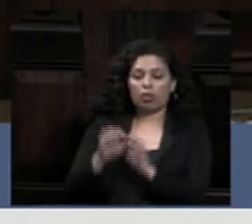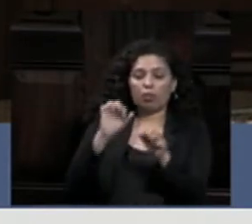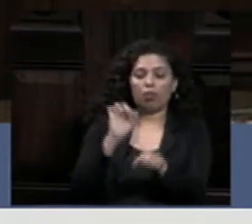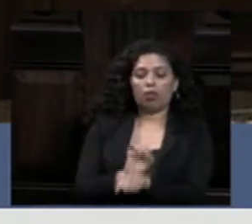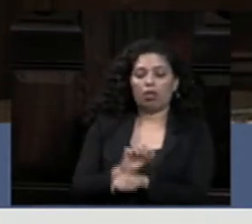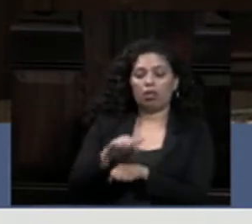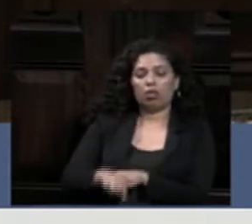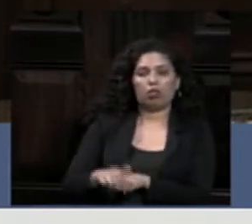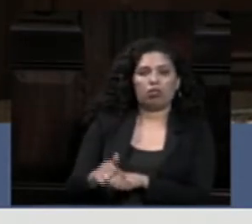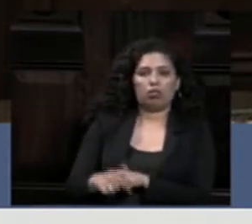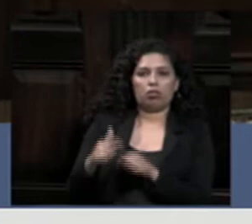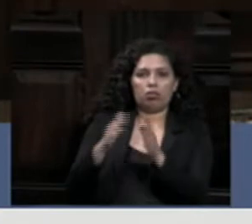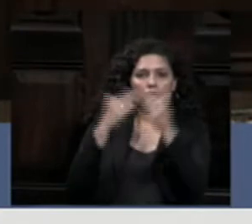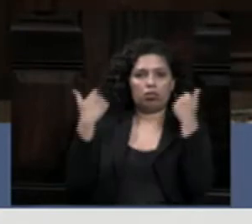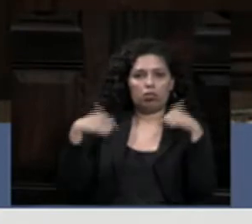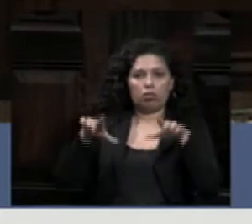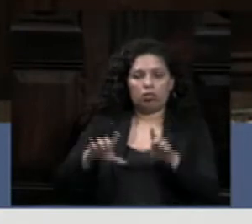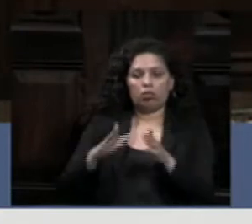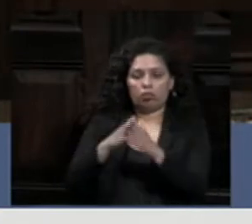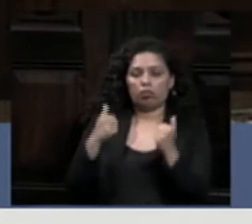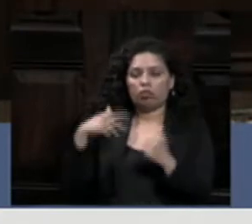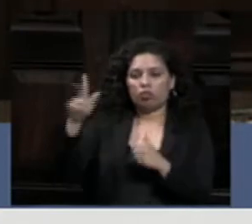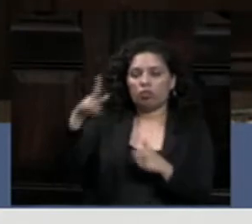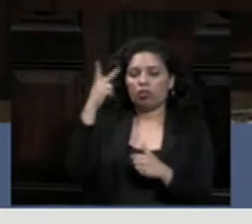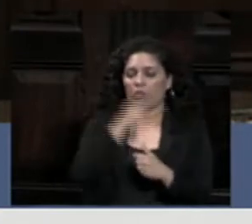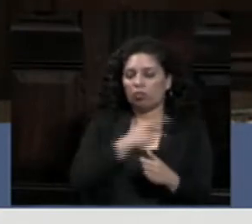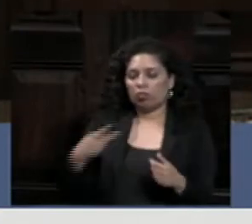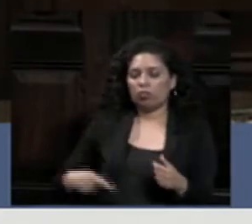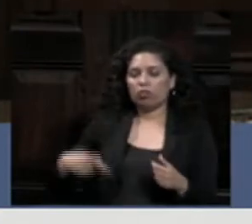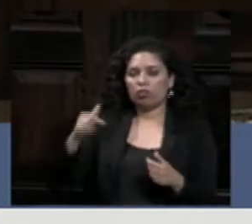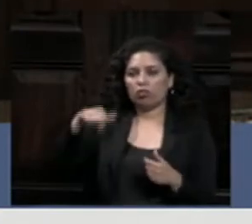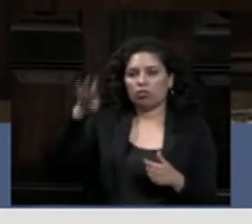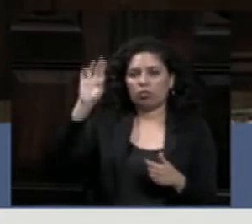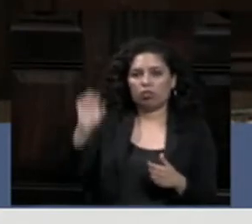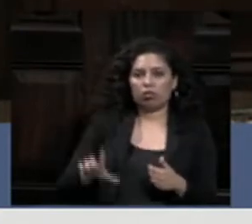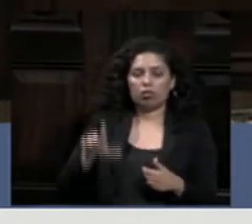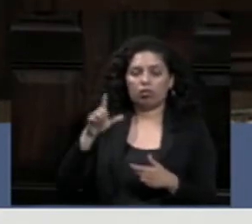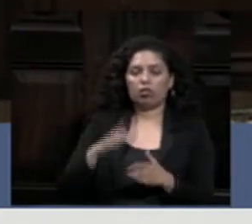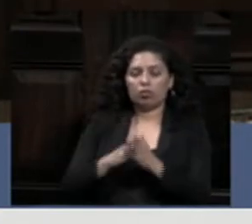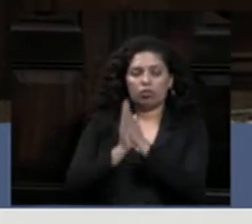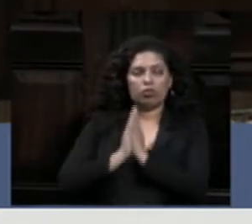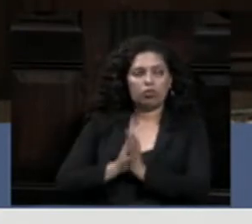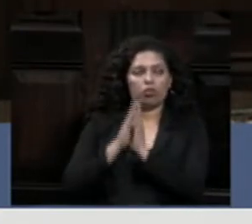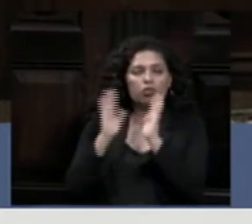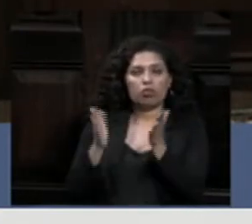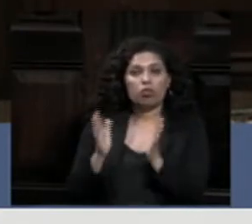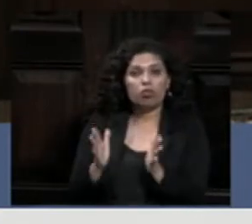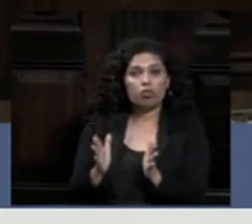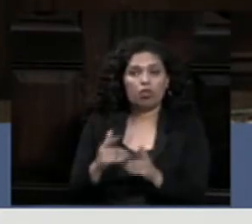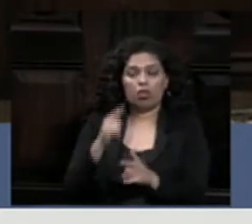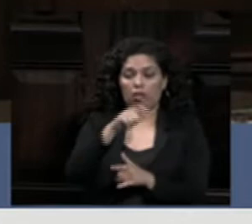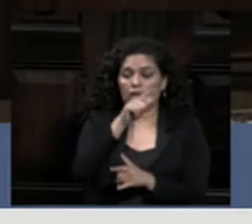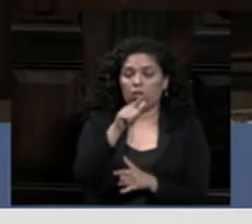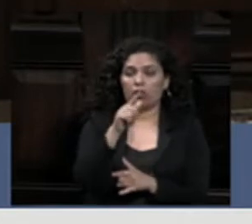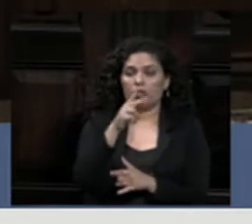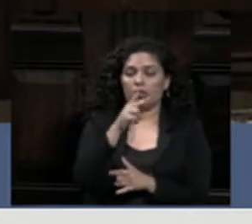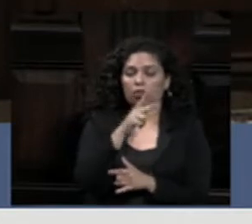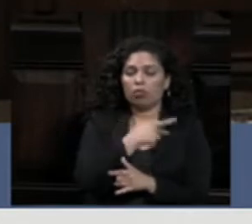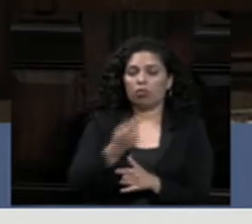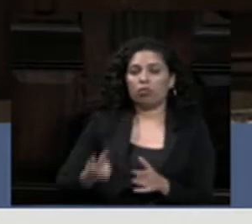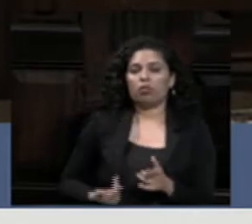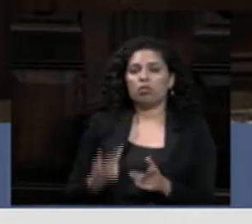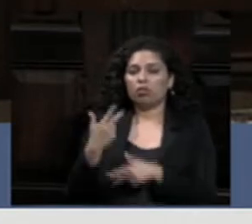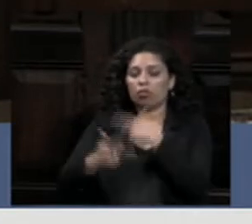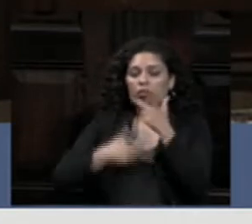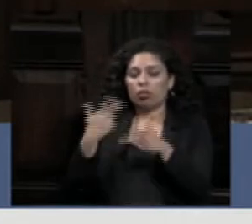André Siciliano, que eu fiz um apelo emocionado aqui. O deputado André Siciliano cumpriu a parte dele e botou na pauta